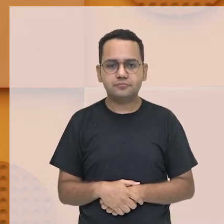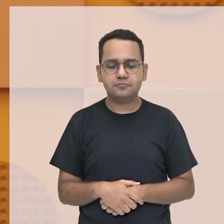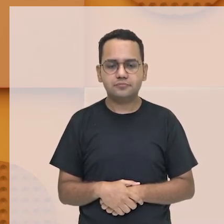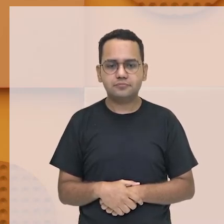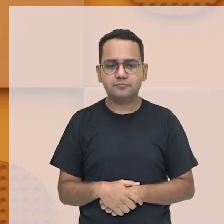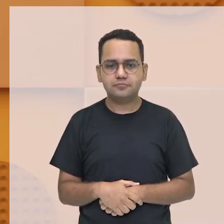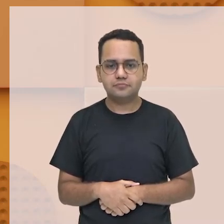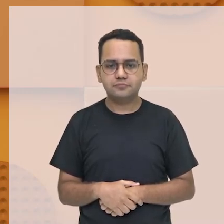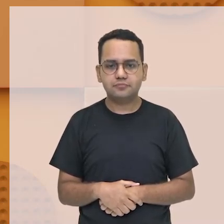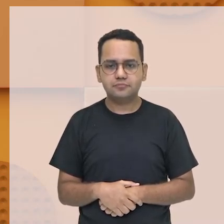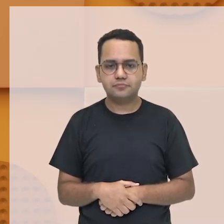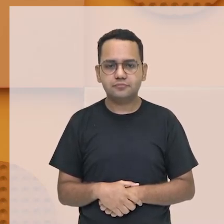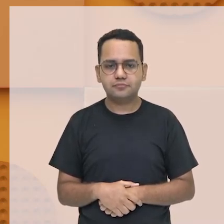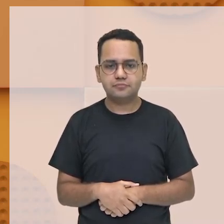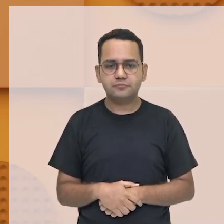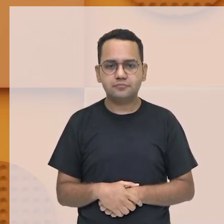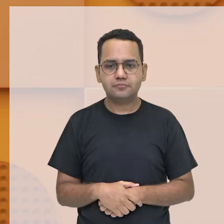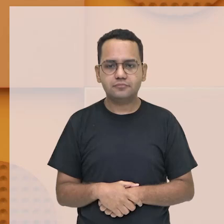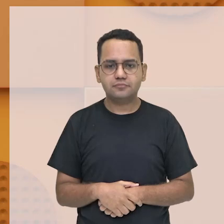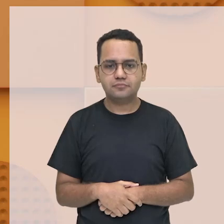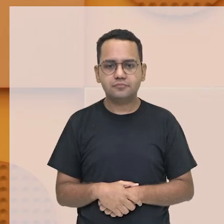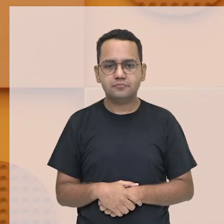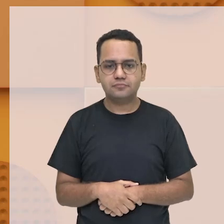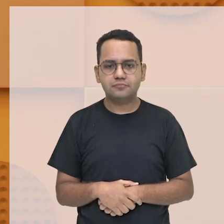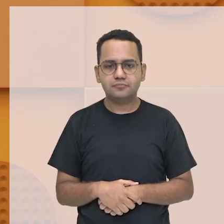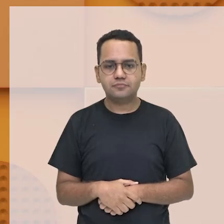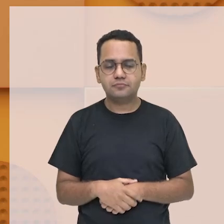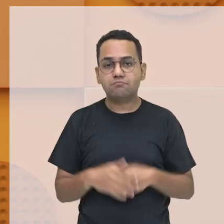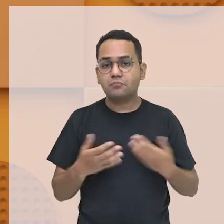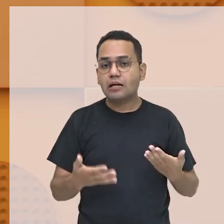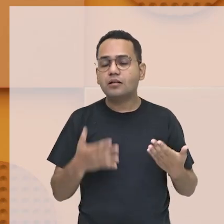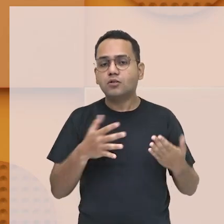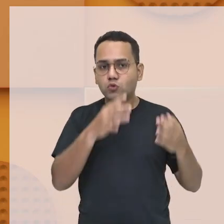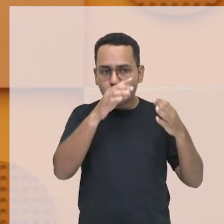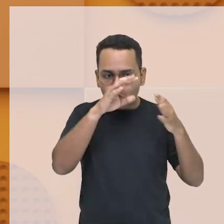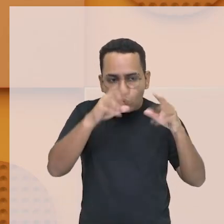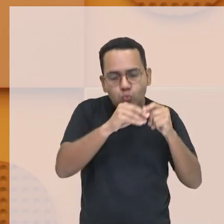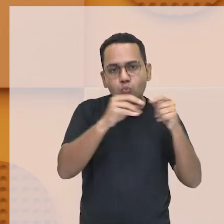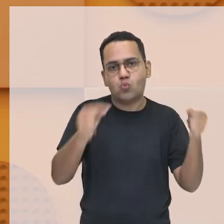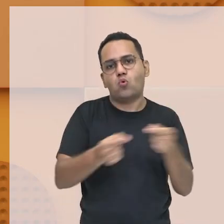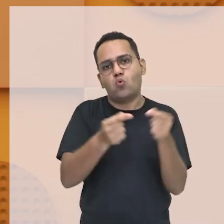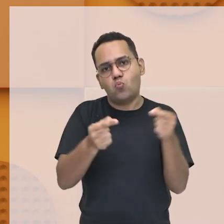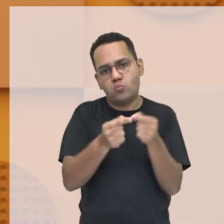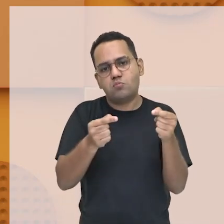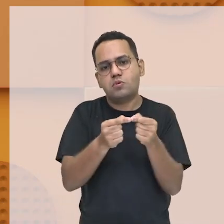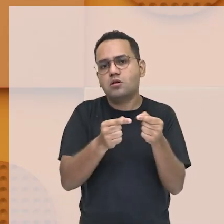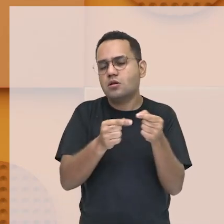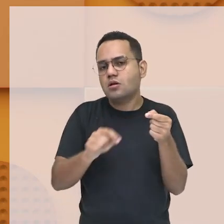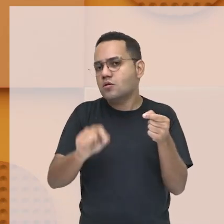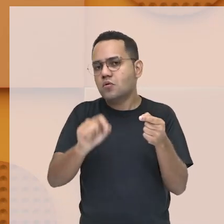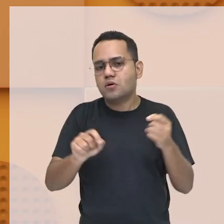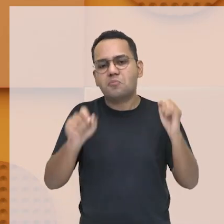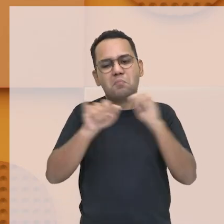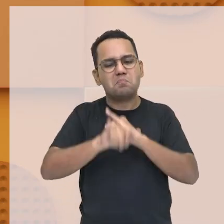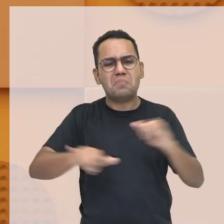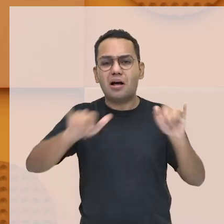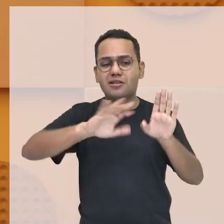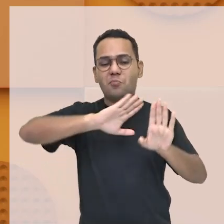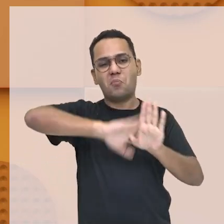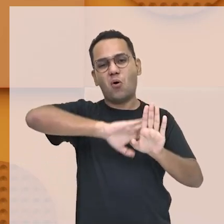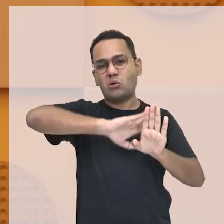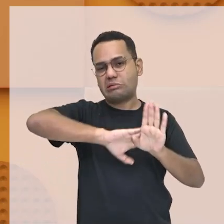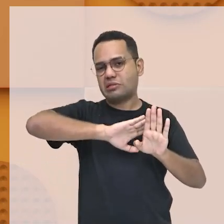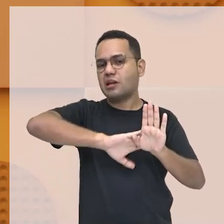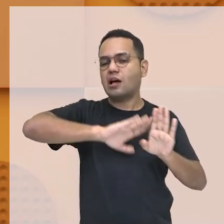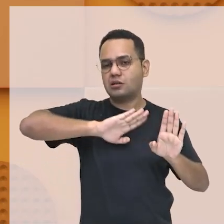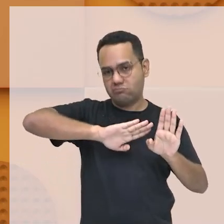faz parte desse consumismo que é motivado aí por esse marketing que fica escondido, né?